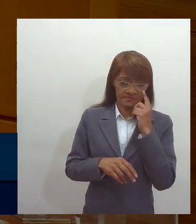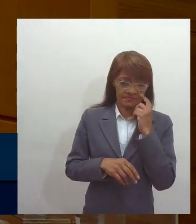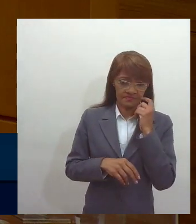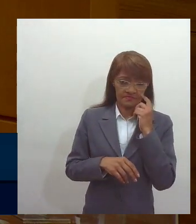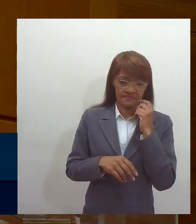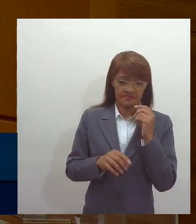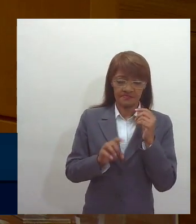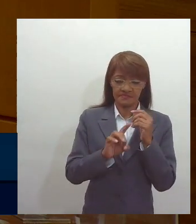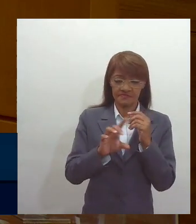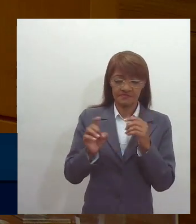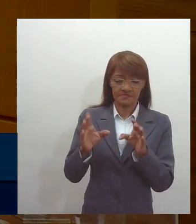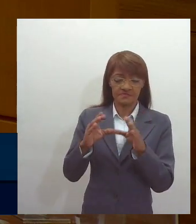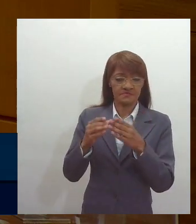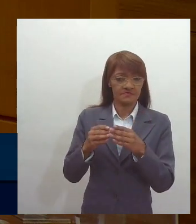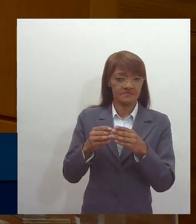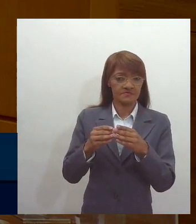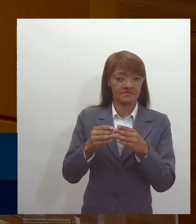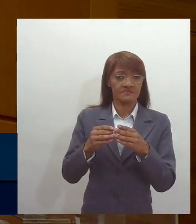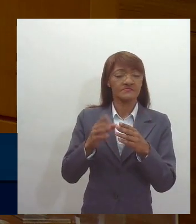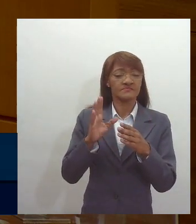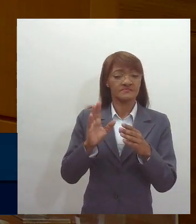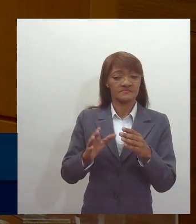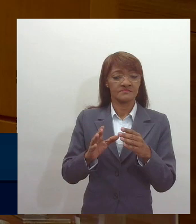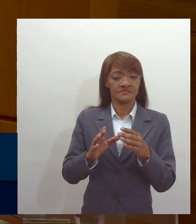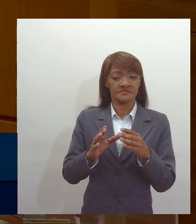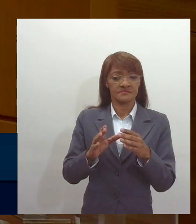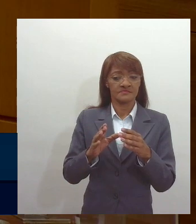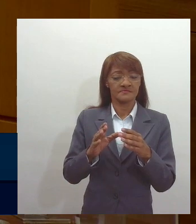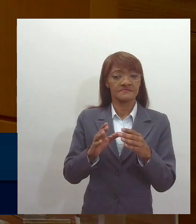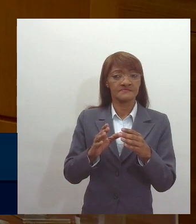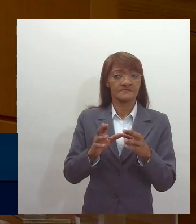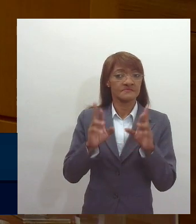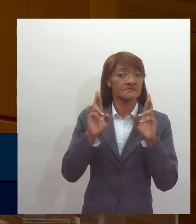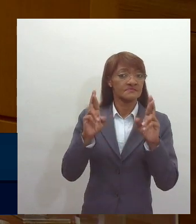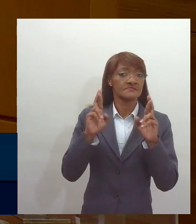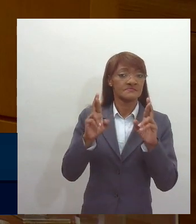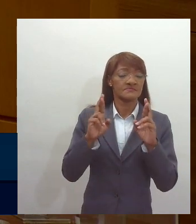no estado de Sergipe. Interessante, colegas deputados, até